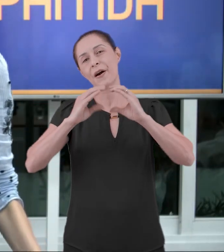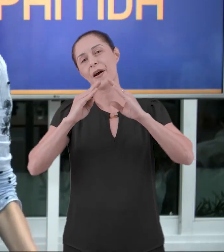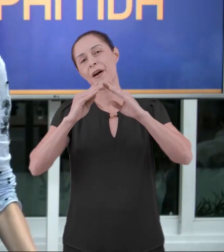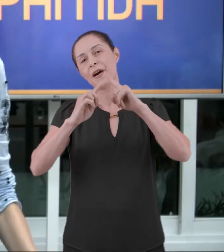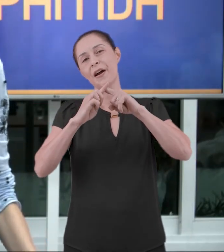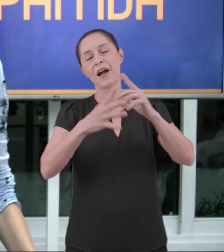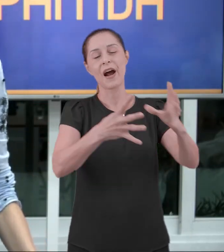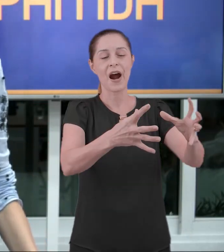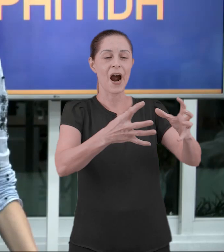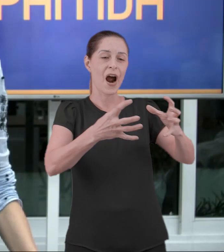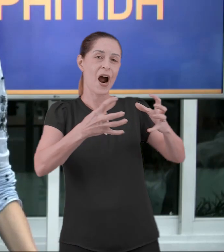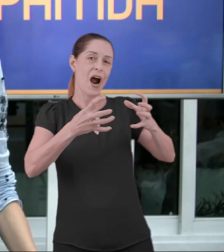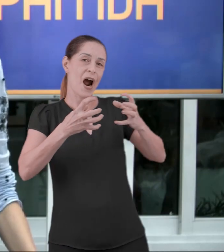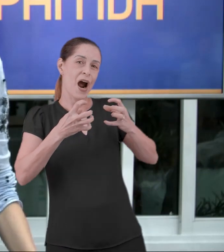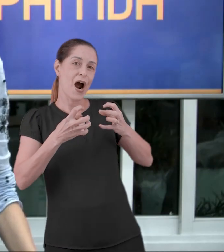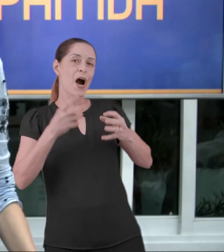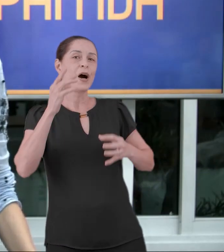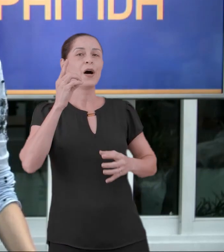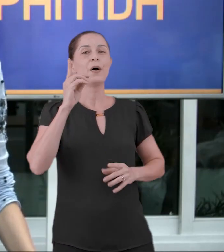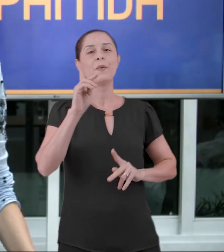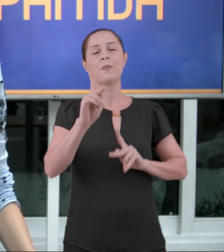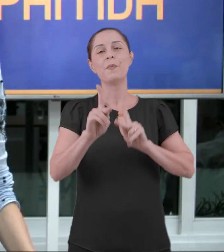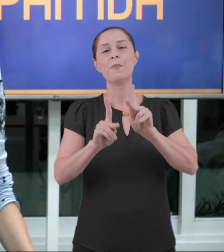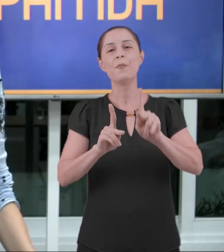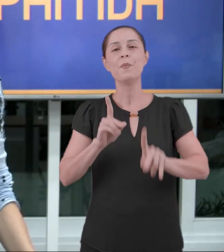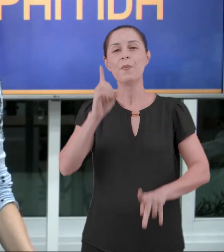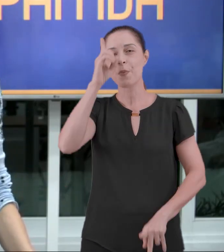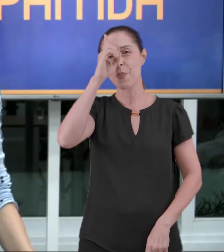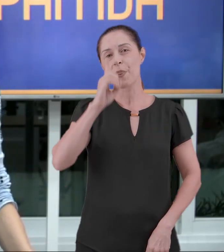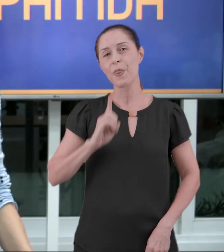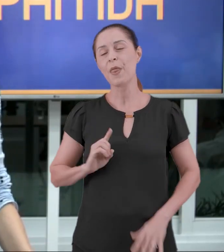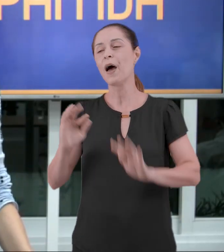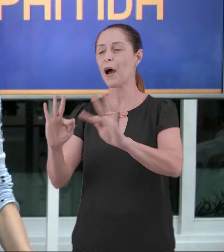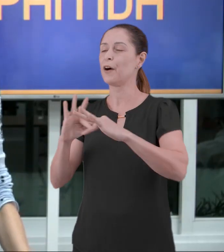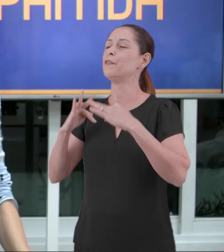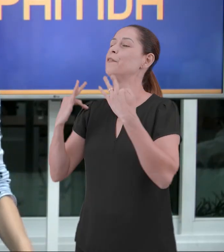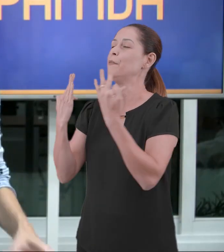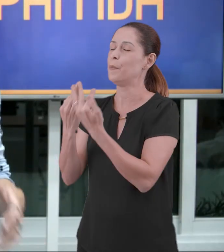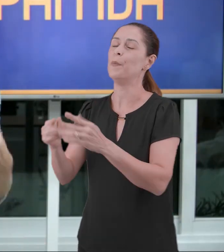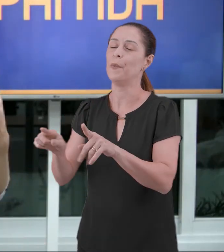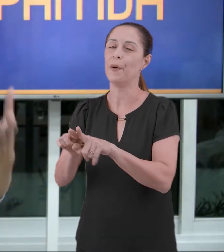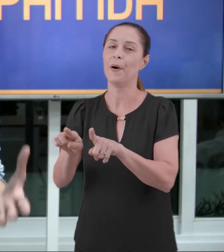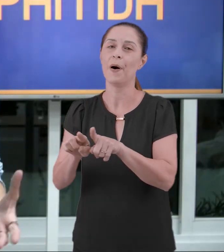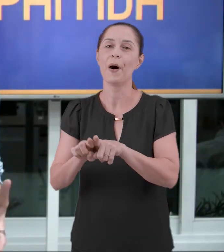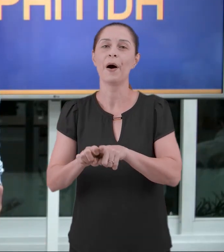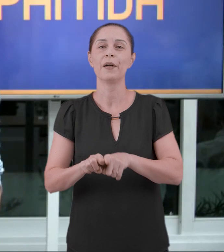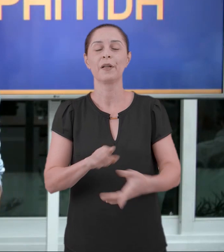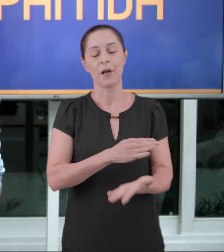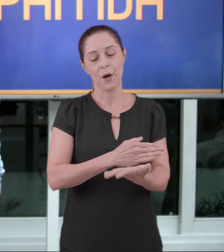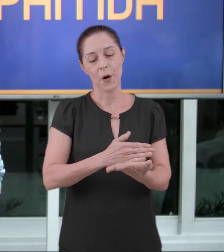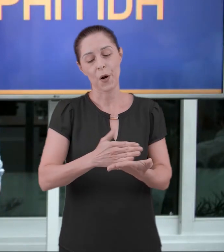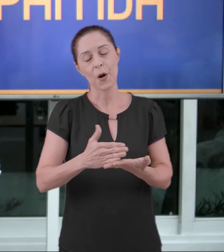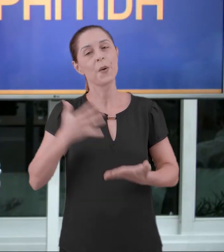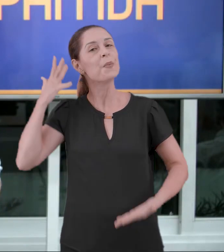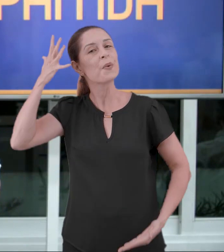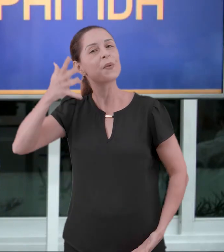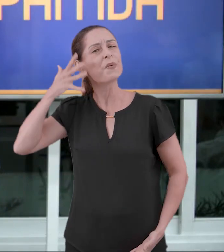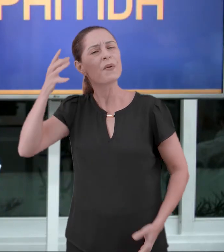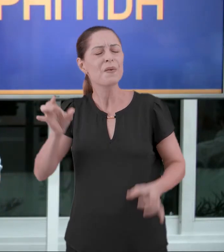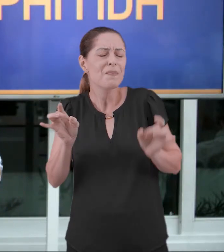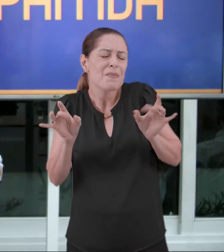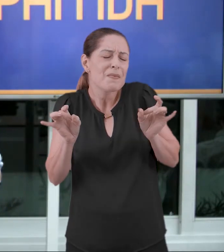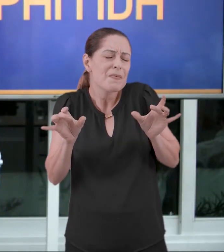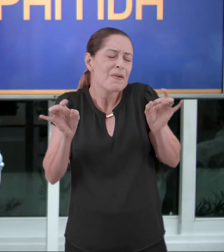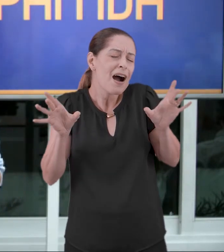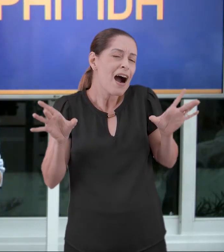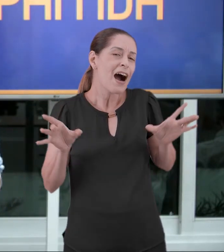com Deficiência e suas famílias. Hoje é um dia muito especial, que é a abertura dessa conferência, tão especial